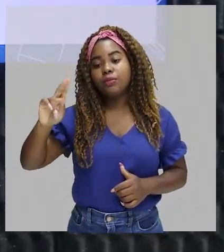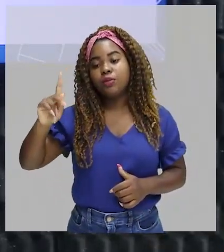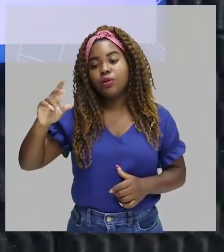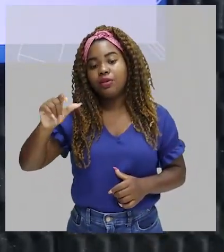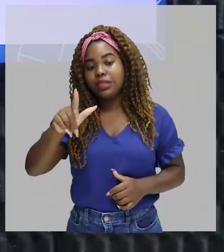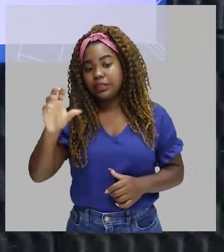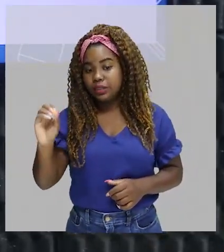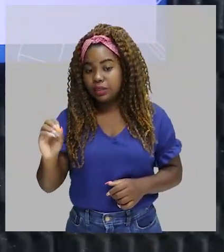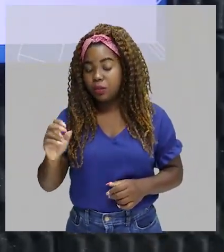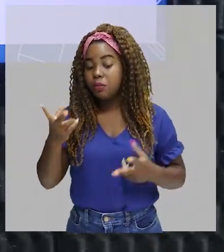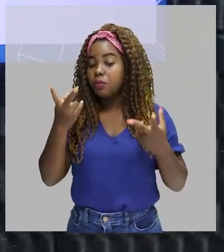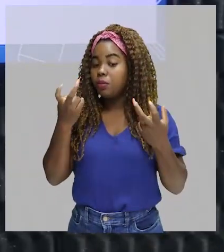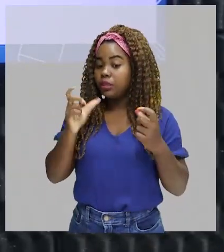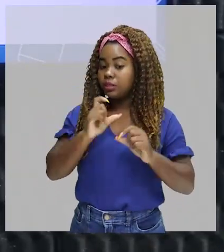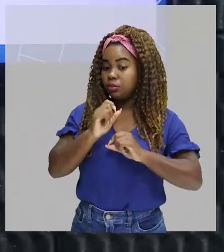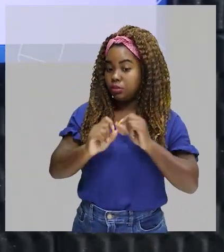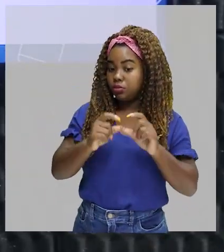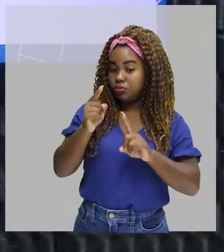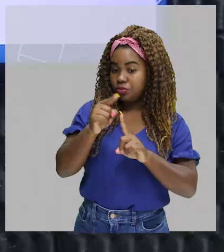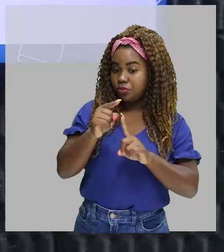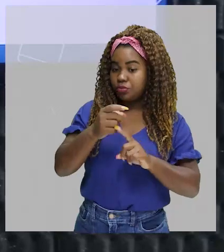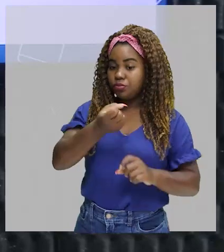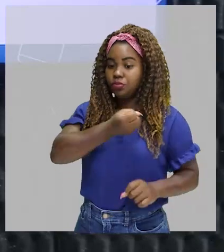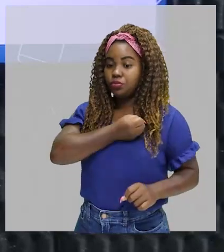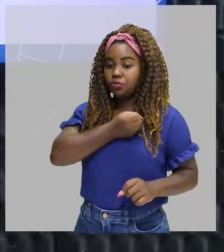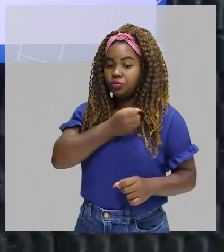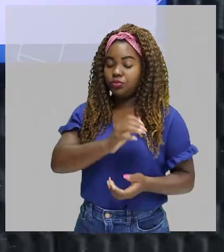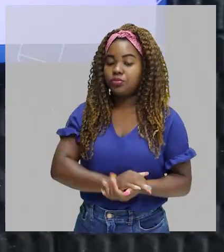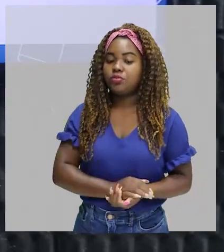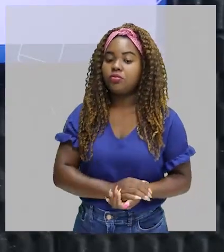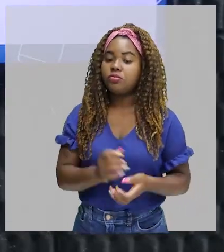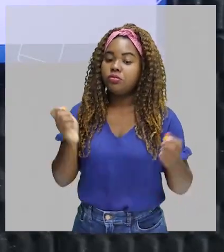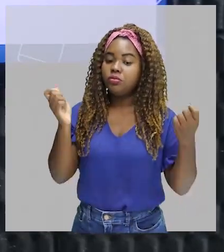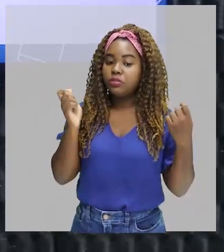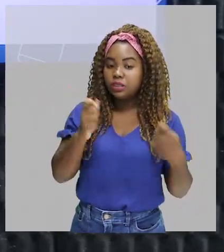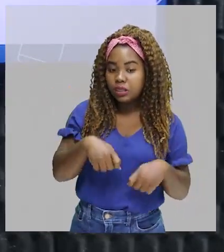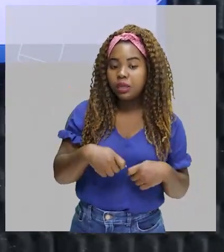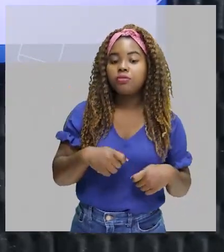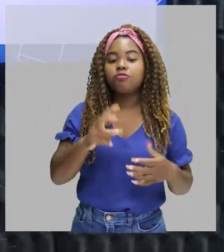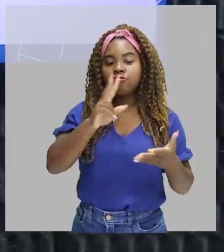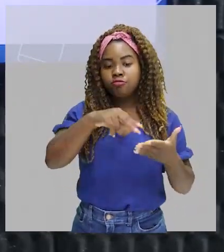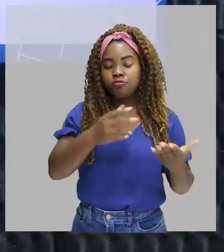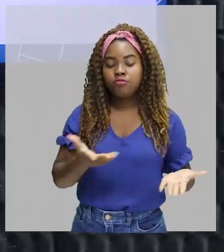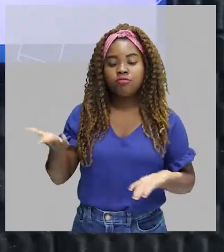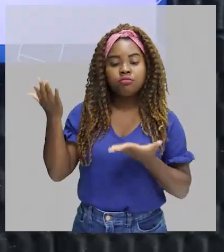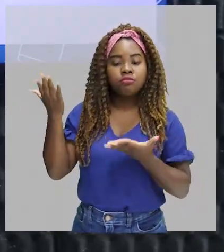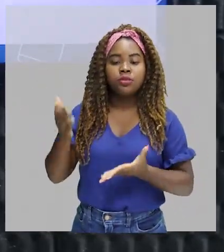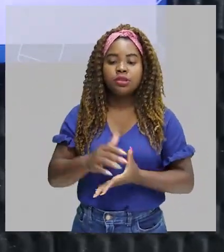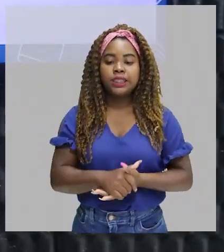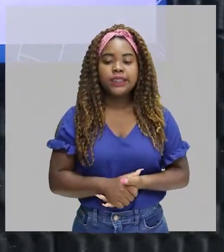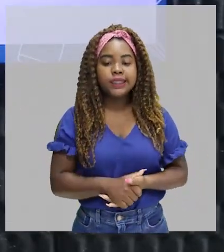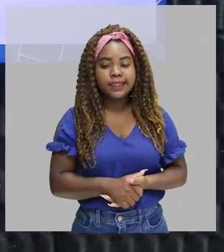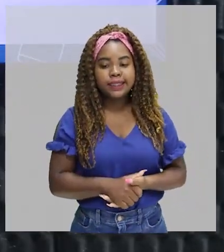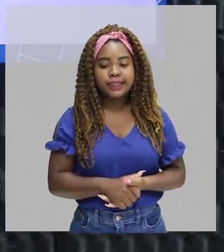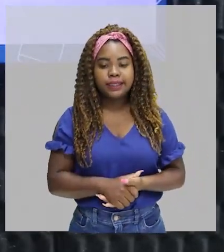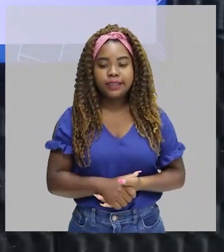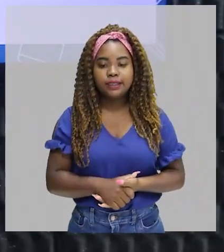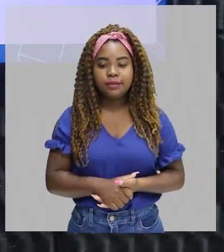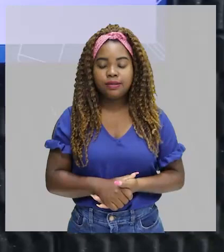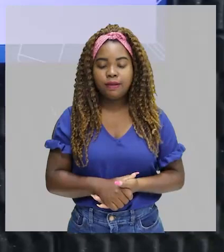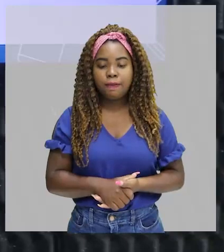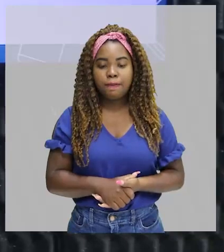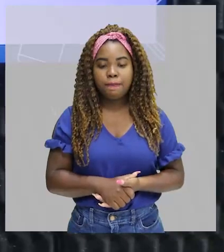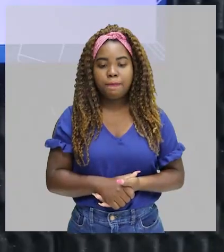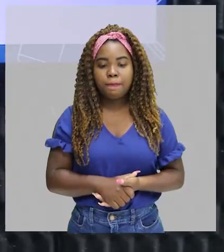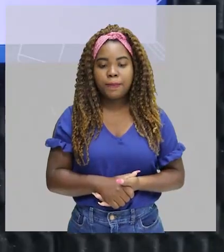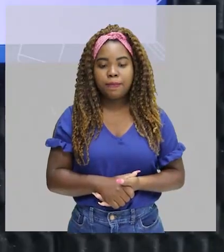tenho termos, tá? Eu posso usar o termo interpolar, eu posso usar o termo inserir, como eu